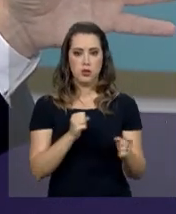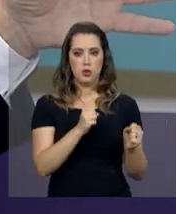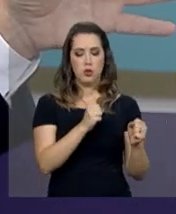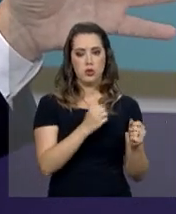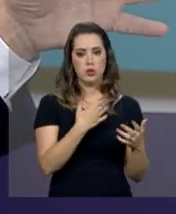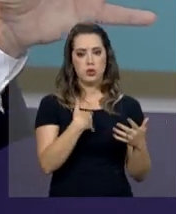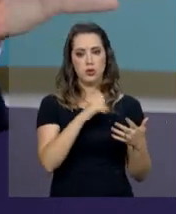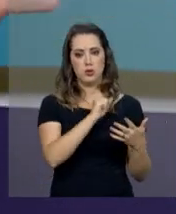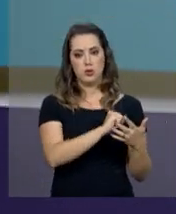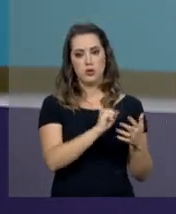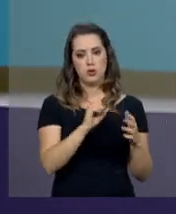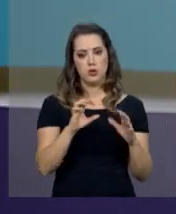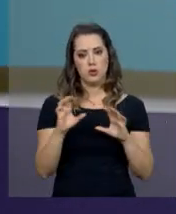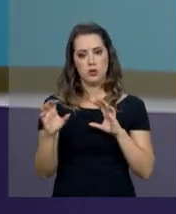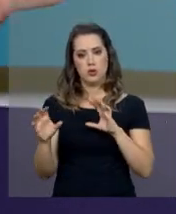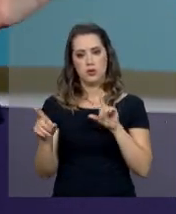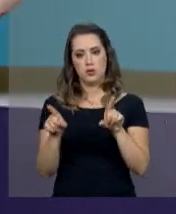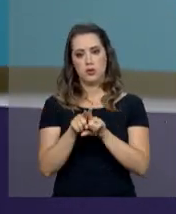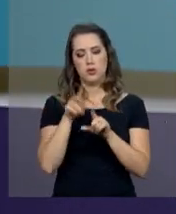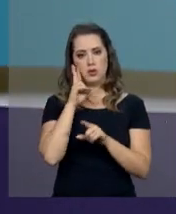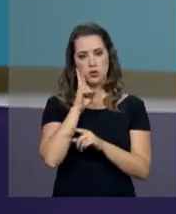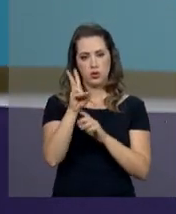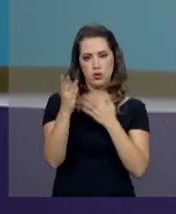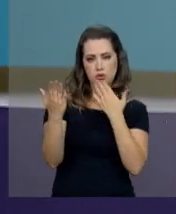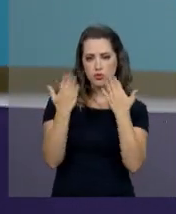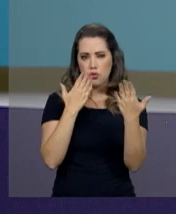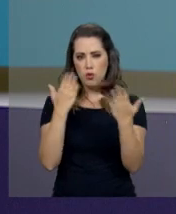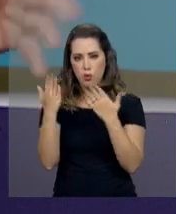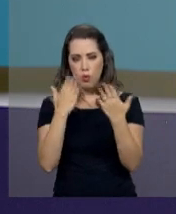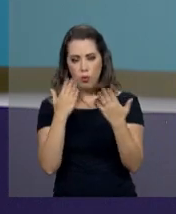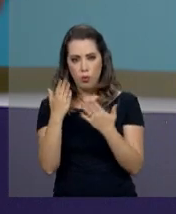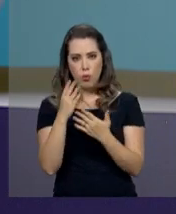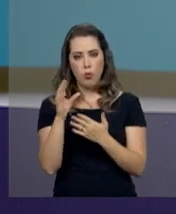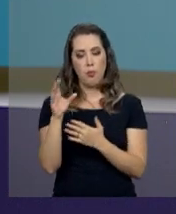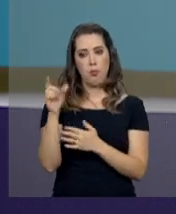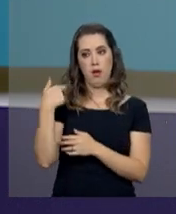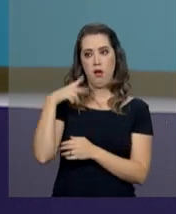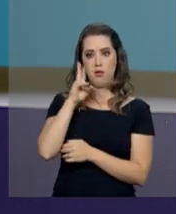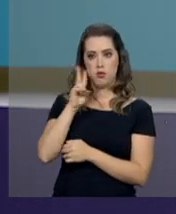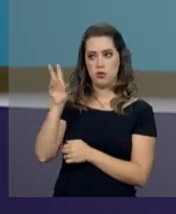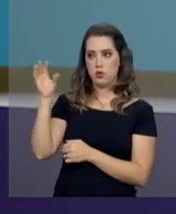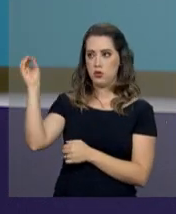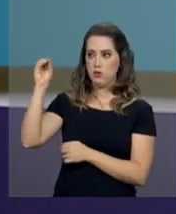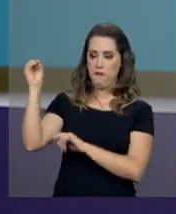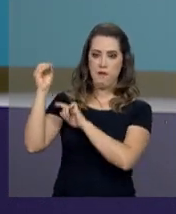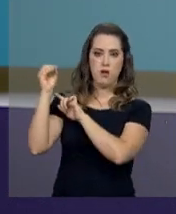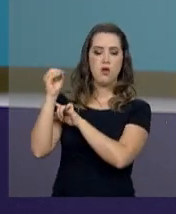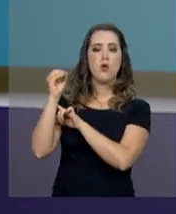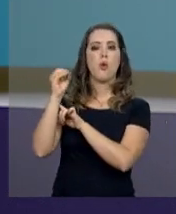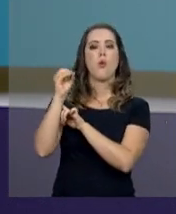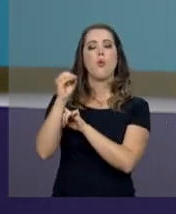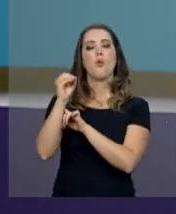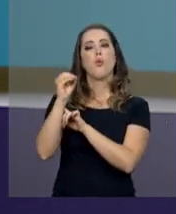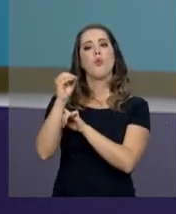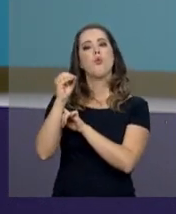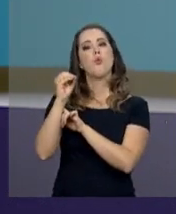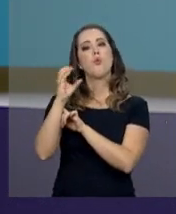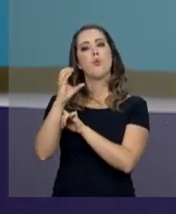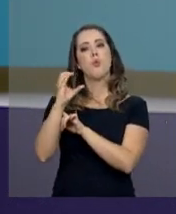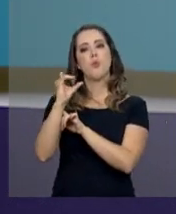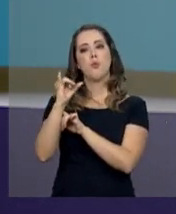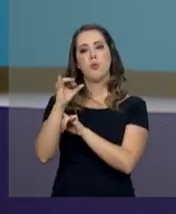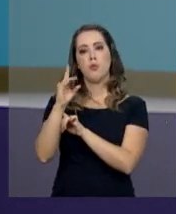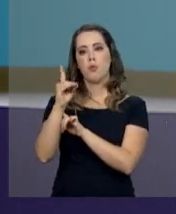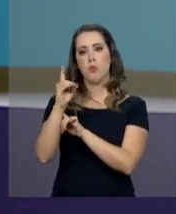a do ocidente para a ásia a gente pode dizer que por exemplo você vê a china e com essa relevância toda